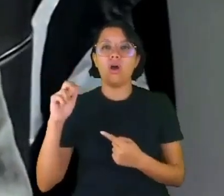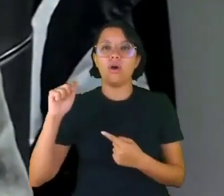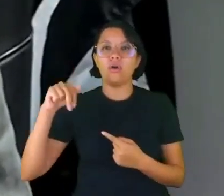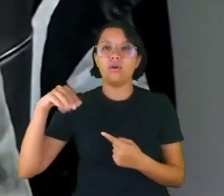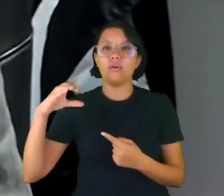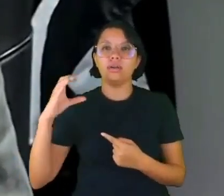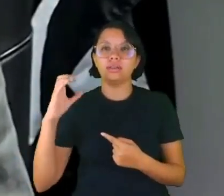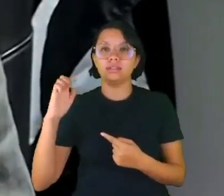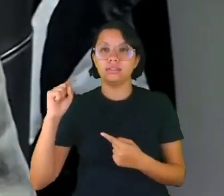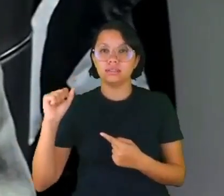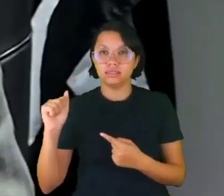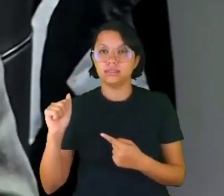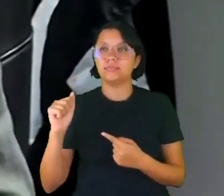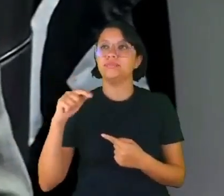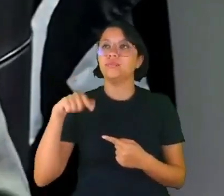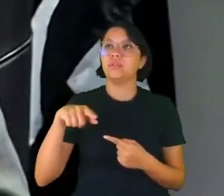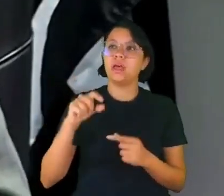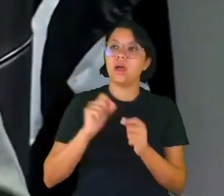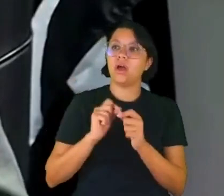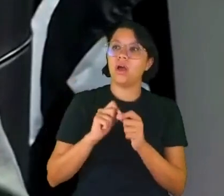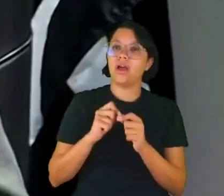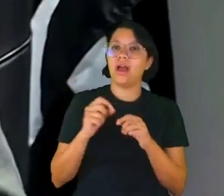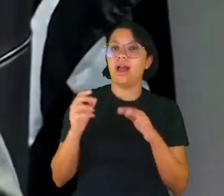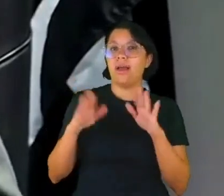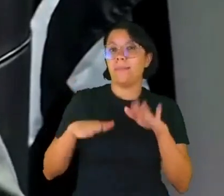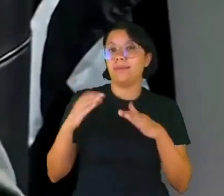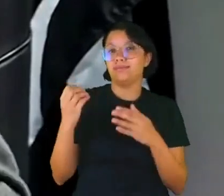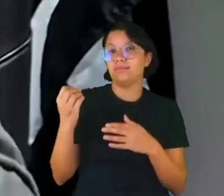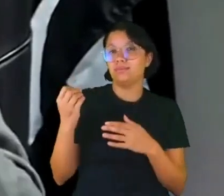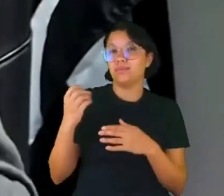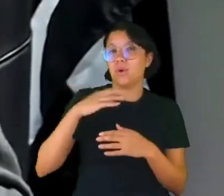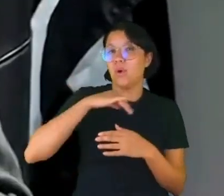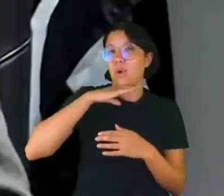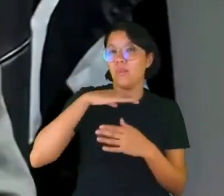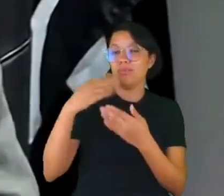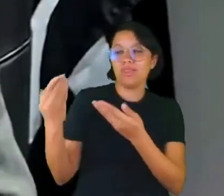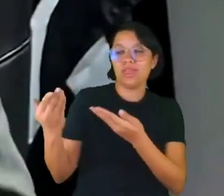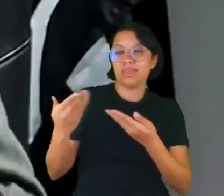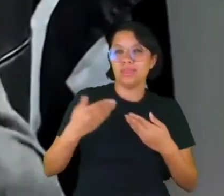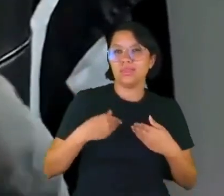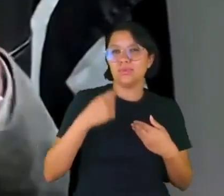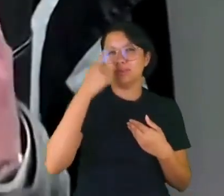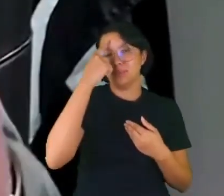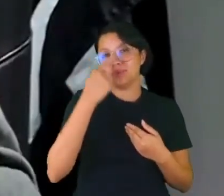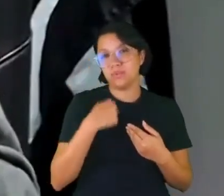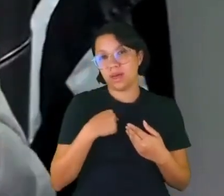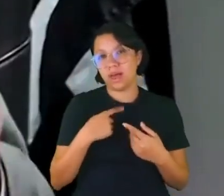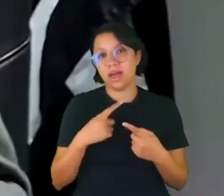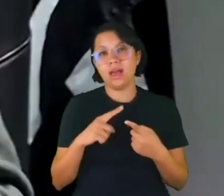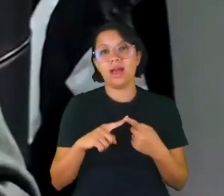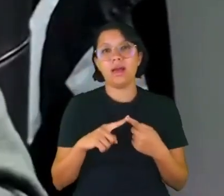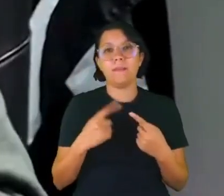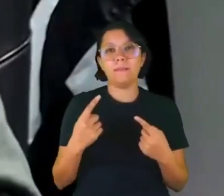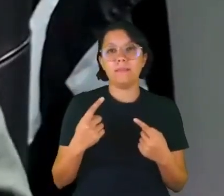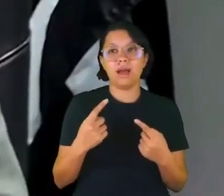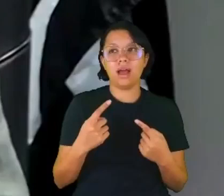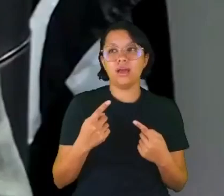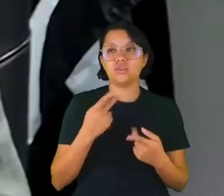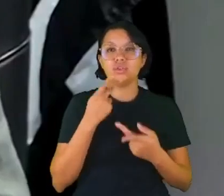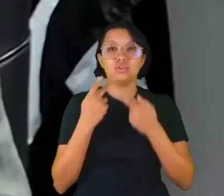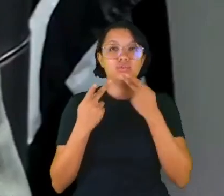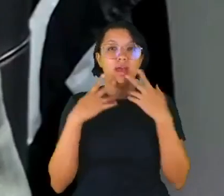nós estabelecemos, apesar dos malefícios que ela trouxe, né, pessoais, só se decanta a beleza